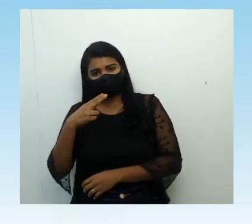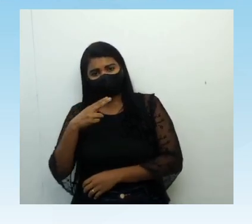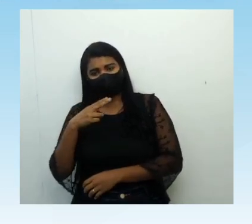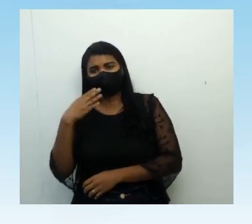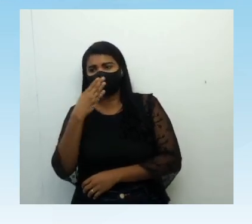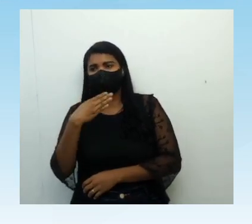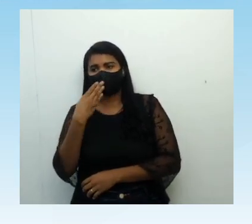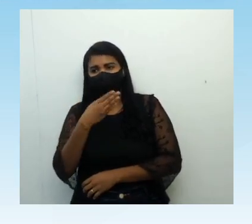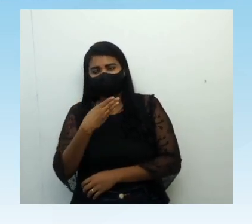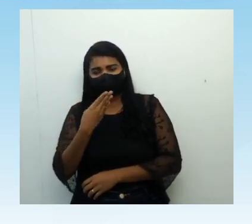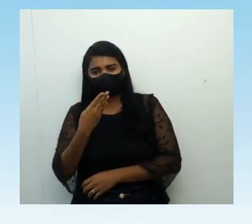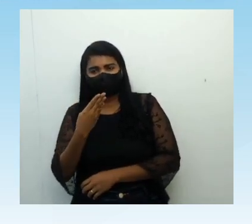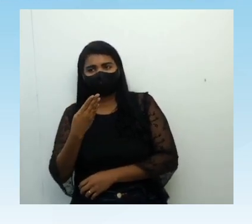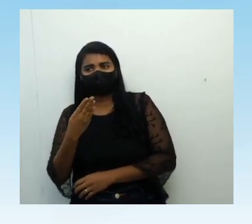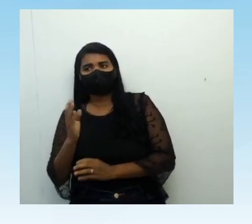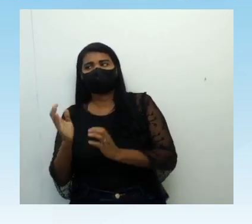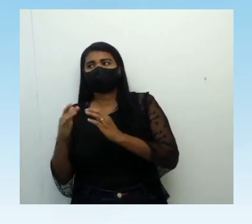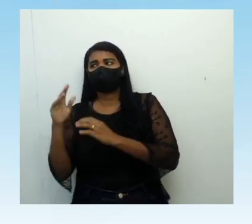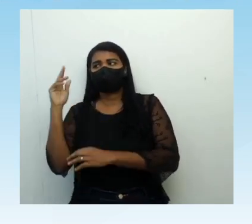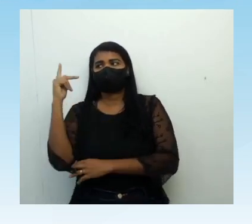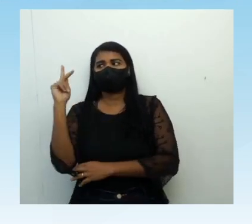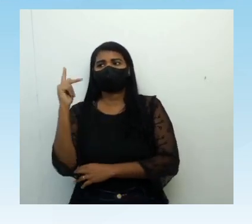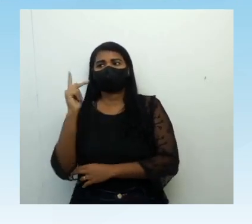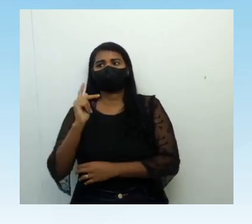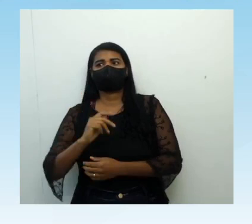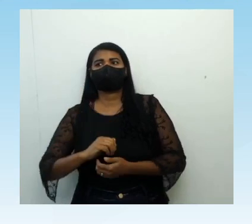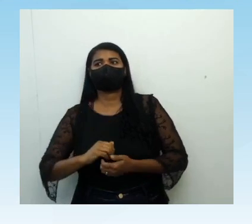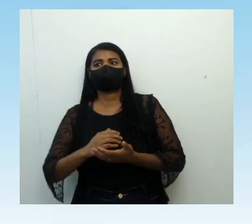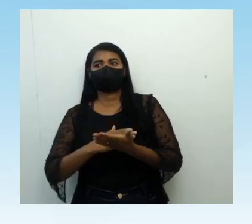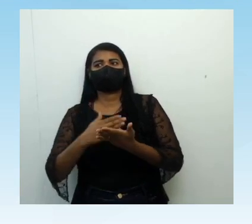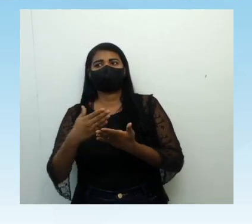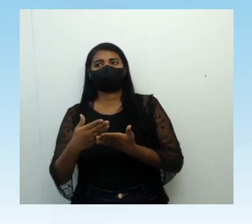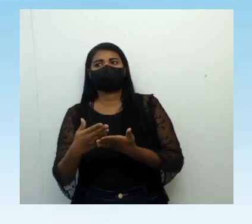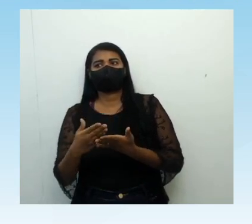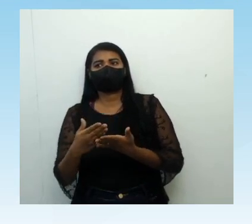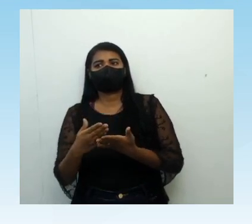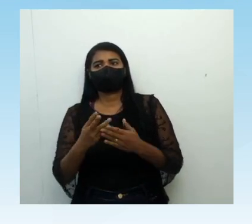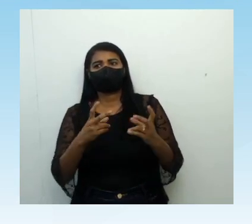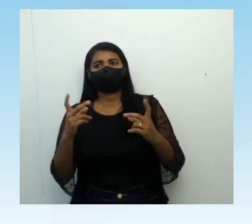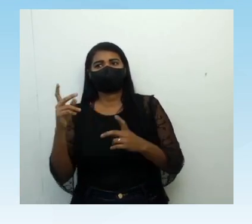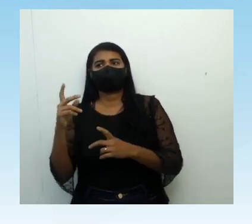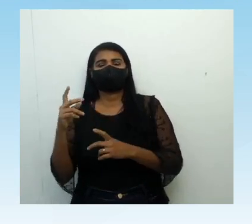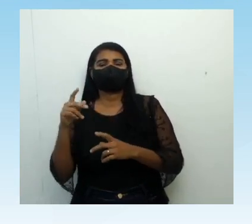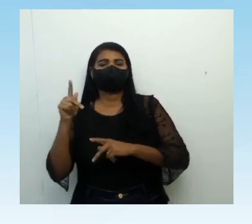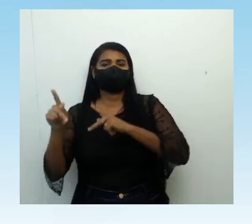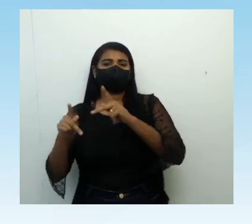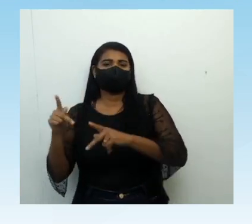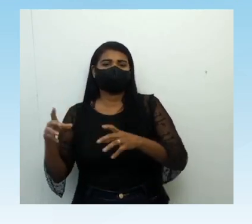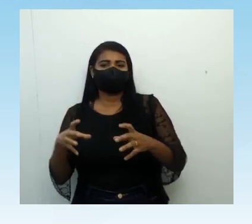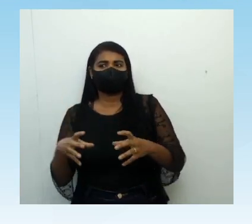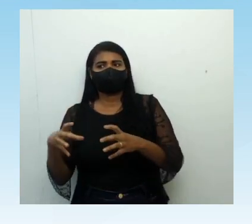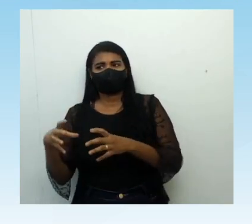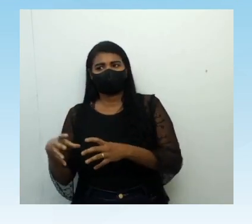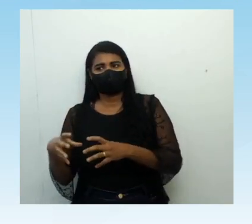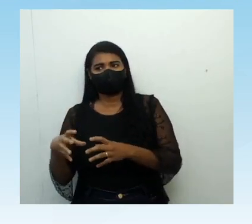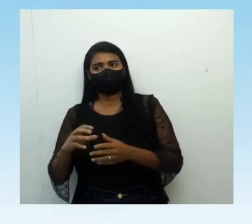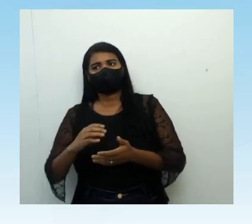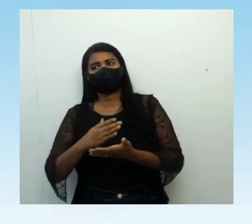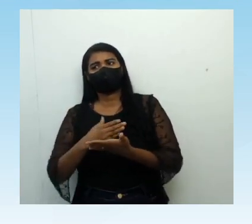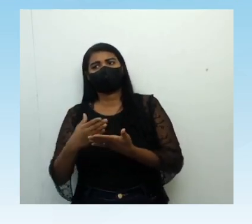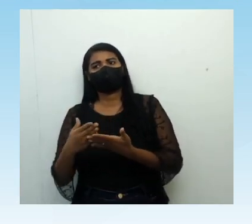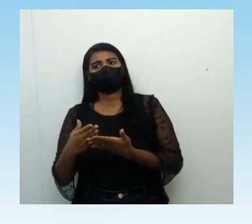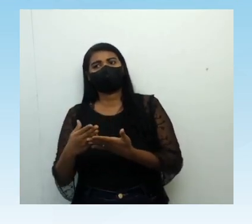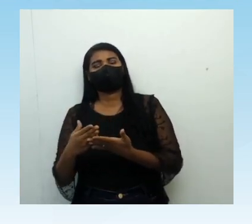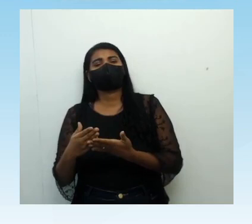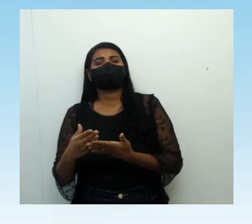nosso Nordeste e no litoral de Paulista. Iniciou com a fixação de população dos pequenos núcleos urbanos. As